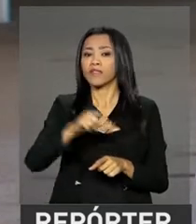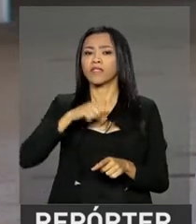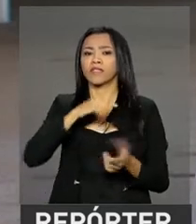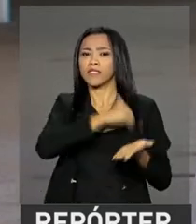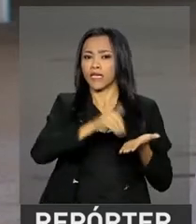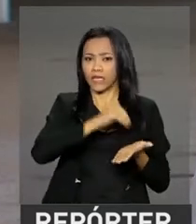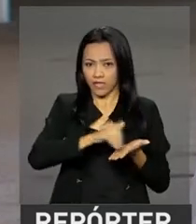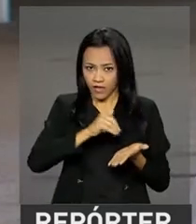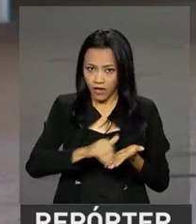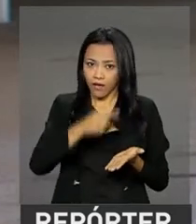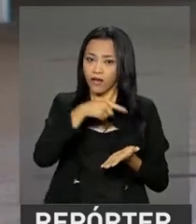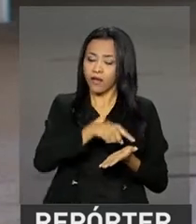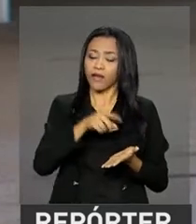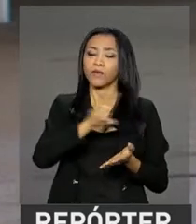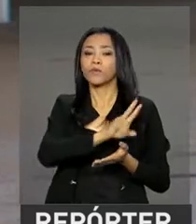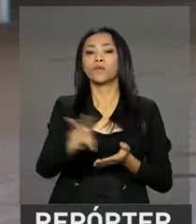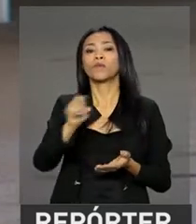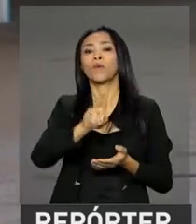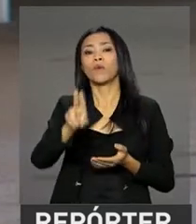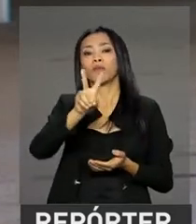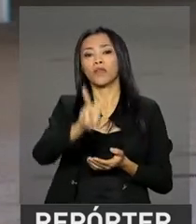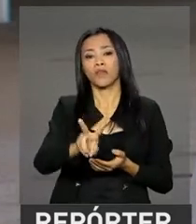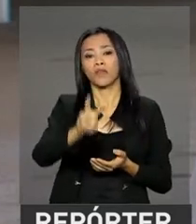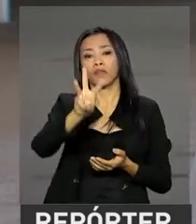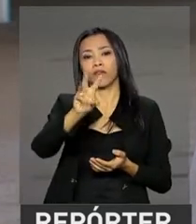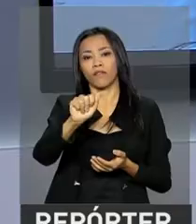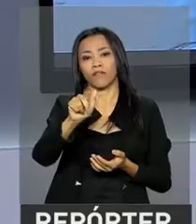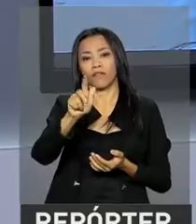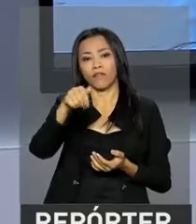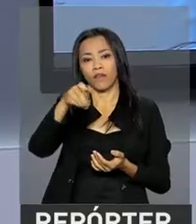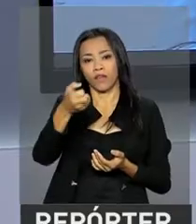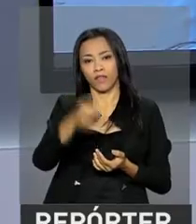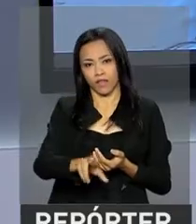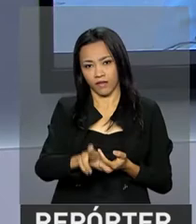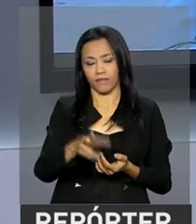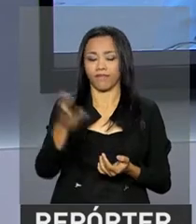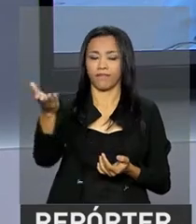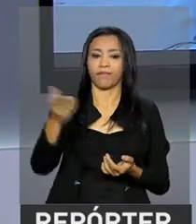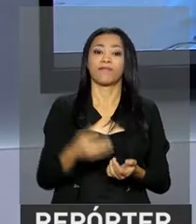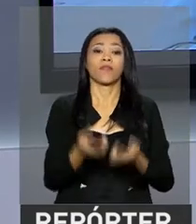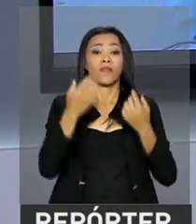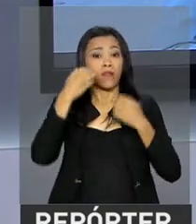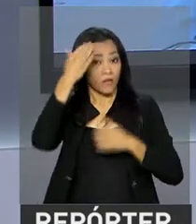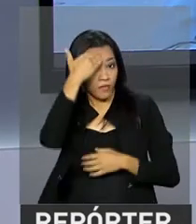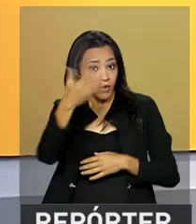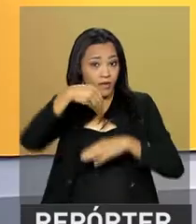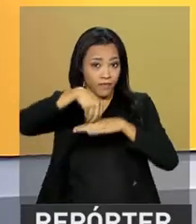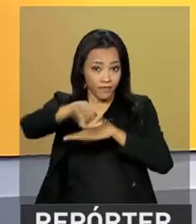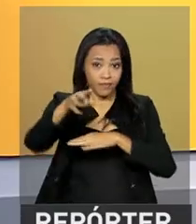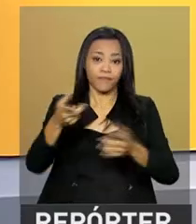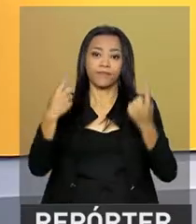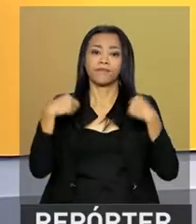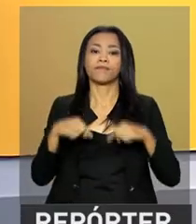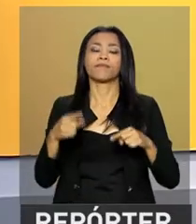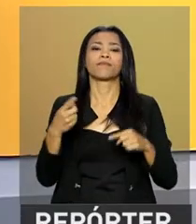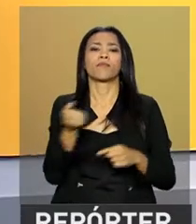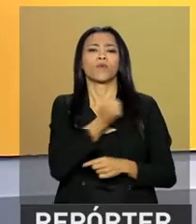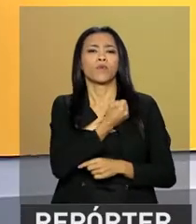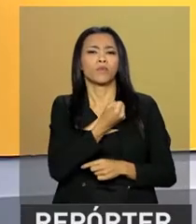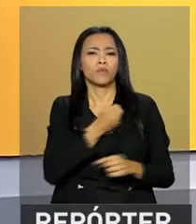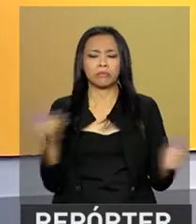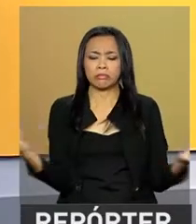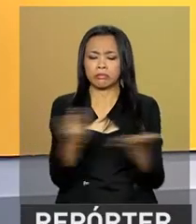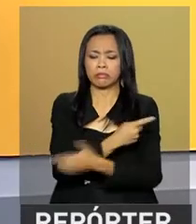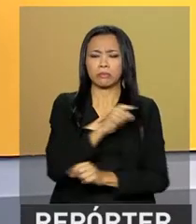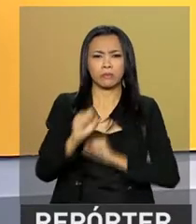secretário-executivo wagner rosário leandro é com você qualquer país obrigado pelas suas informações e olha o número de casos de hanseníase